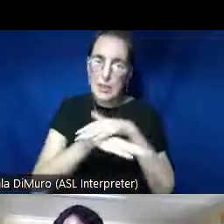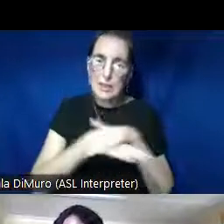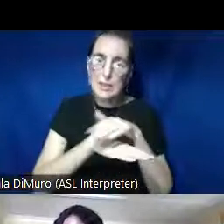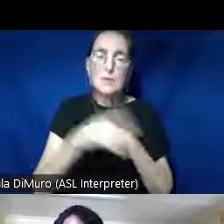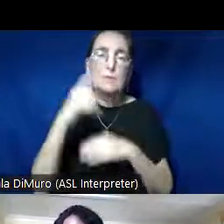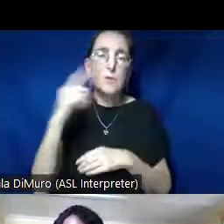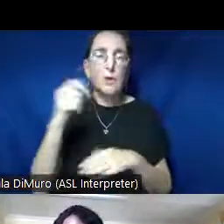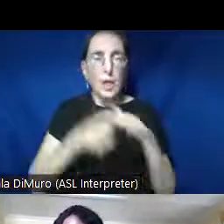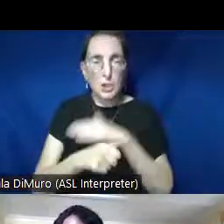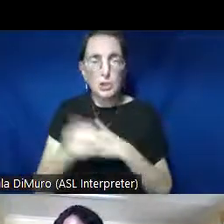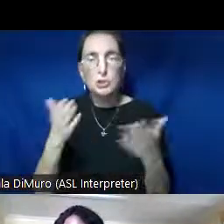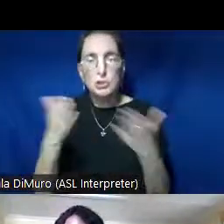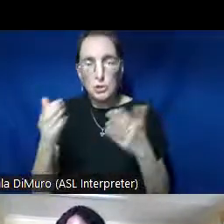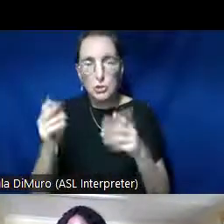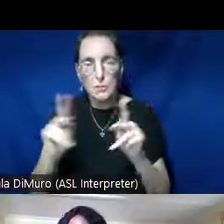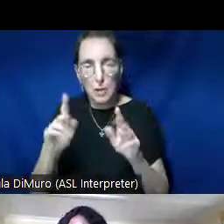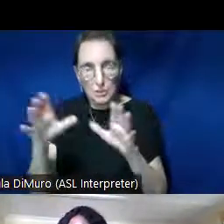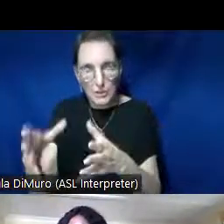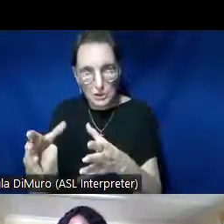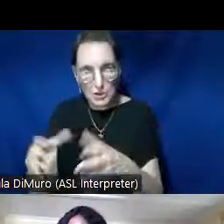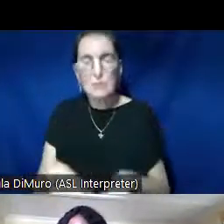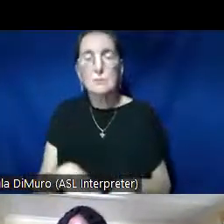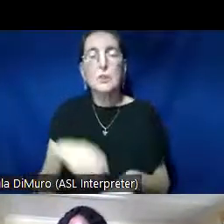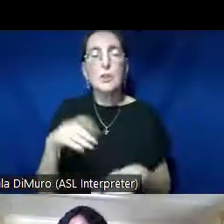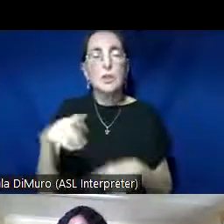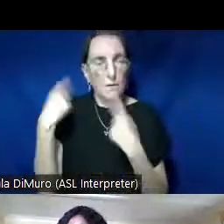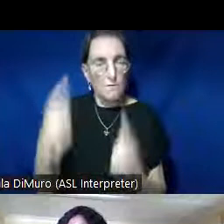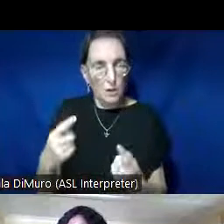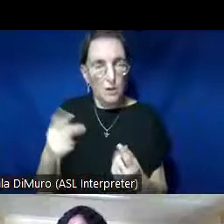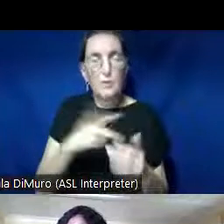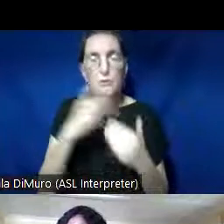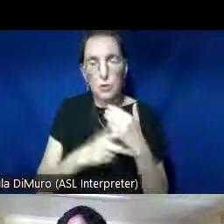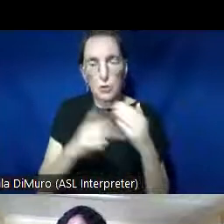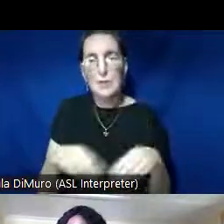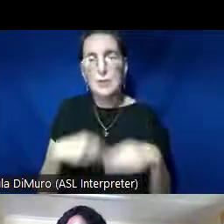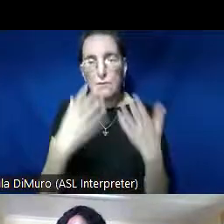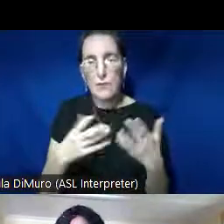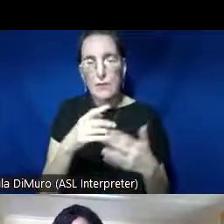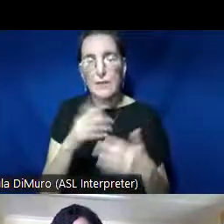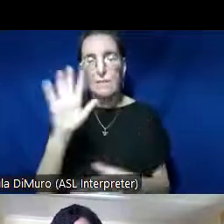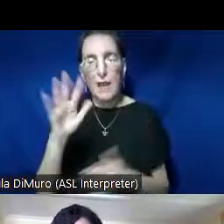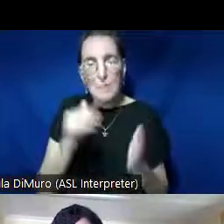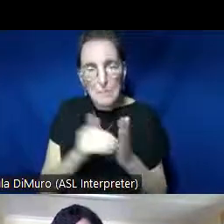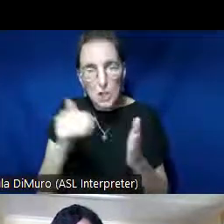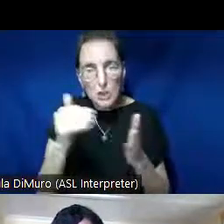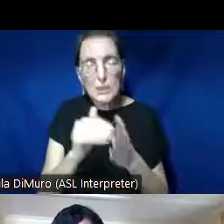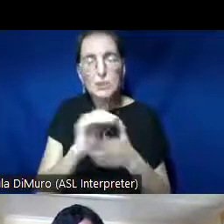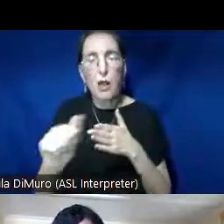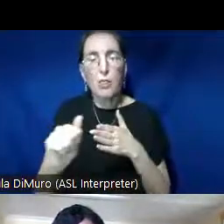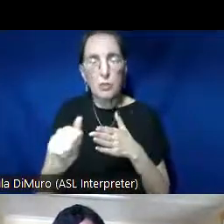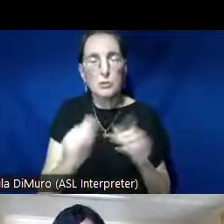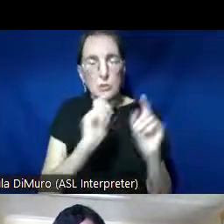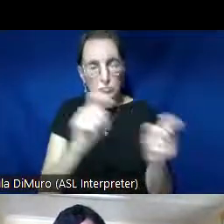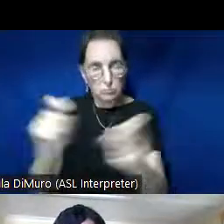acesso de transportação na população. Até agora, aquele programa tem providenciado 5 milhões